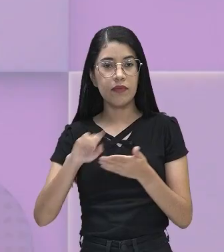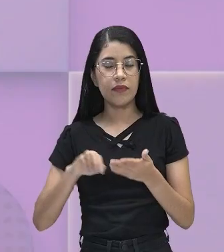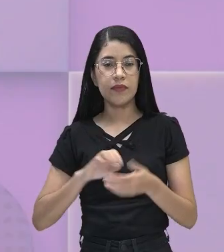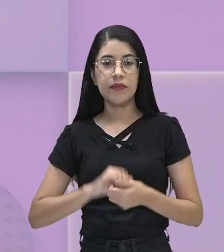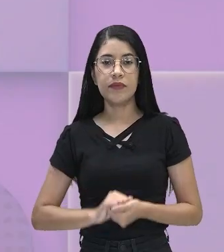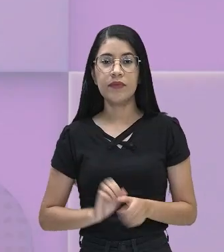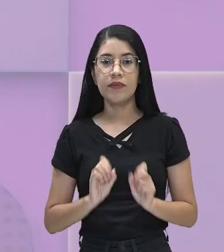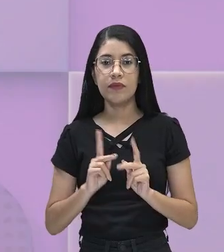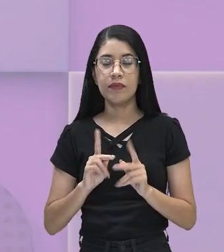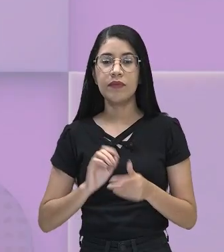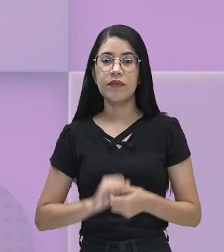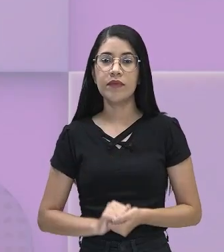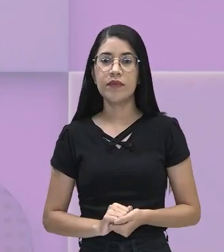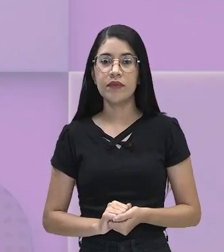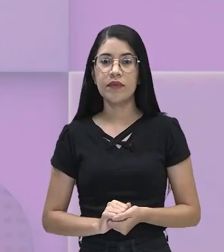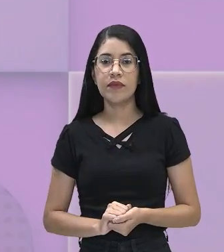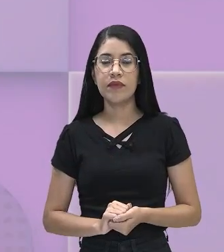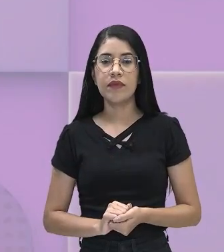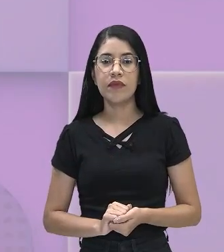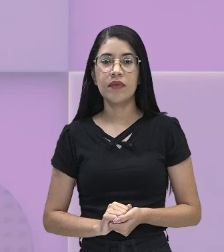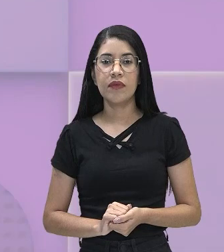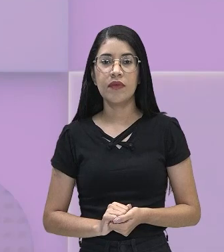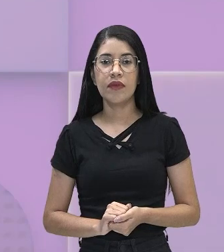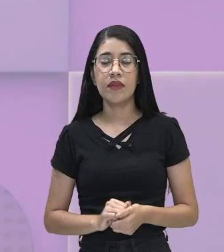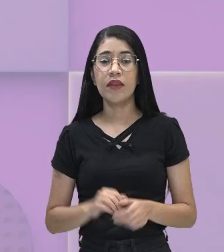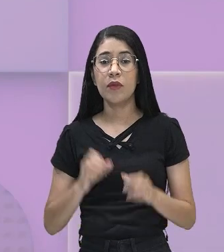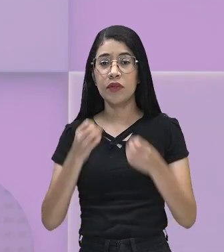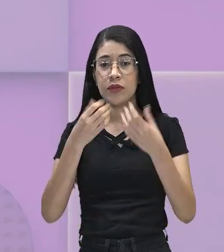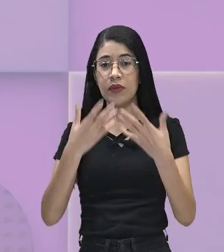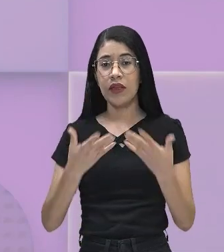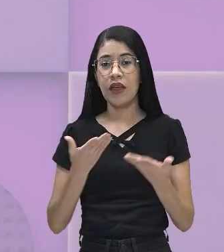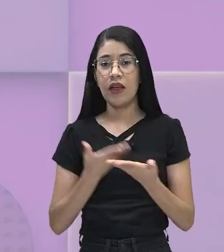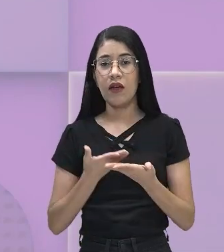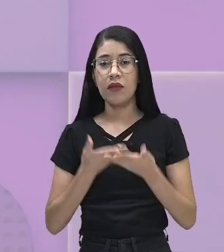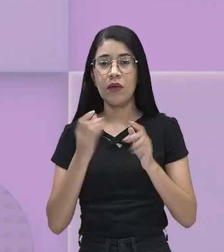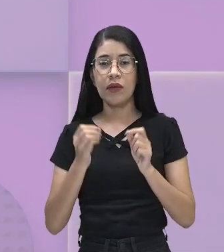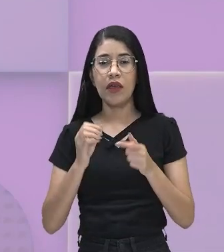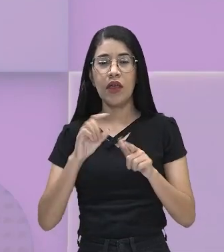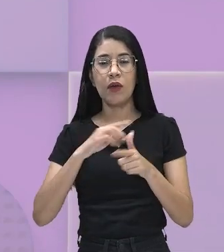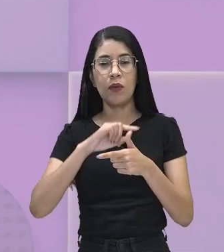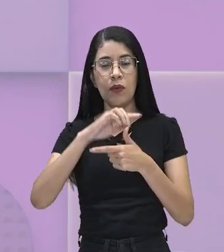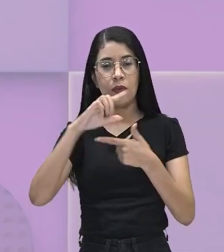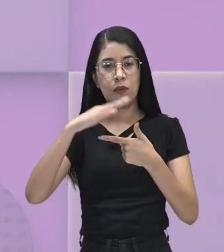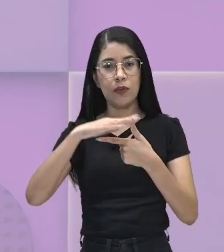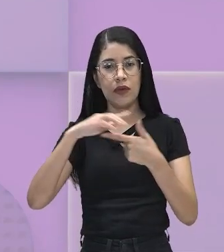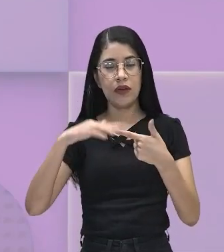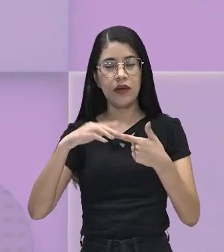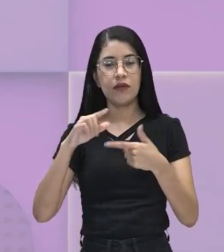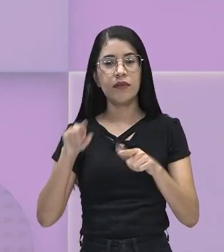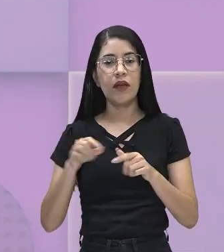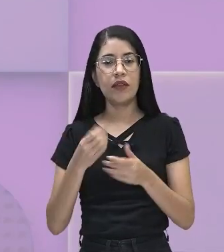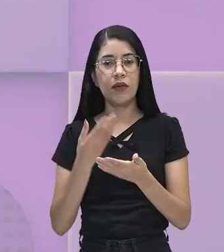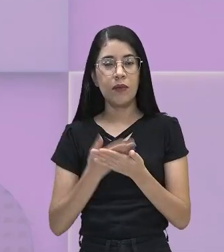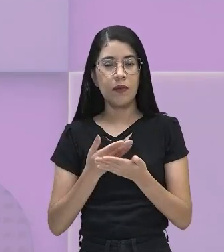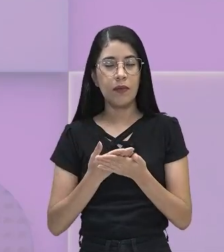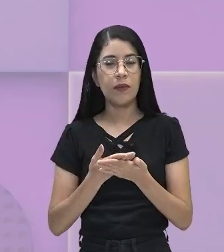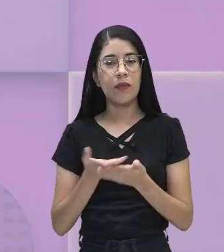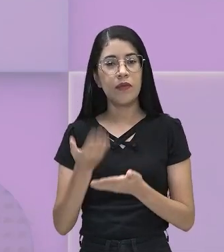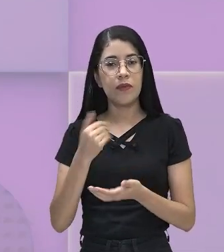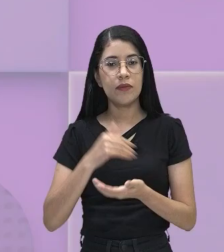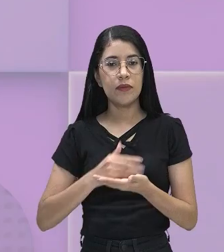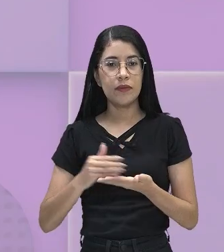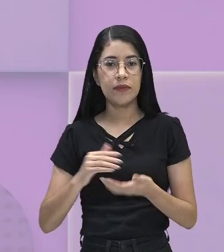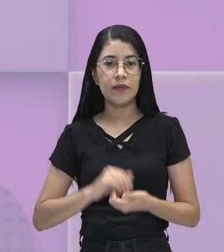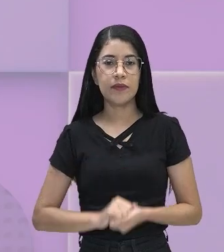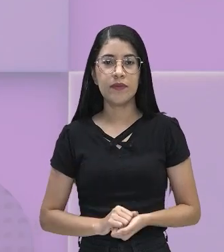Beleza? Então, muito bem, nós vamos falar hoje sobre triângulos retângulos. Pegue seu caderno, pegue sua caneta e